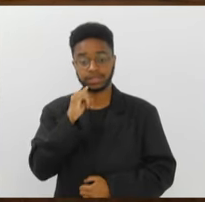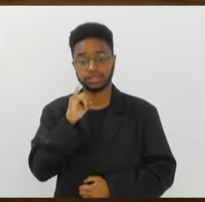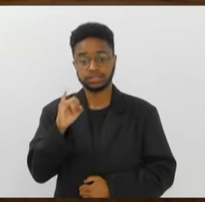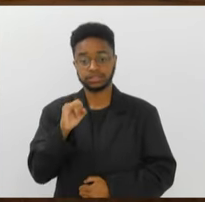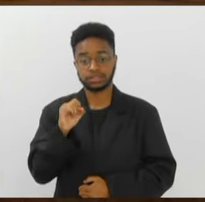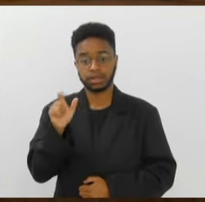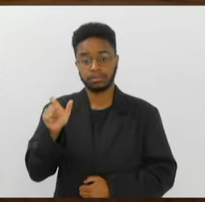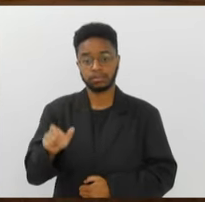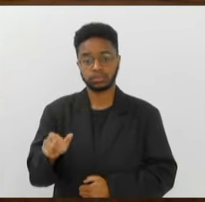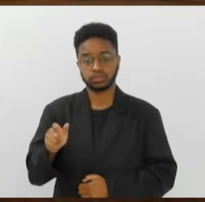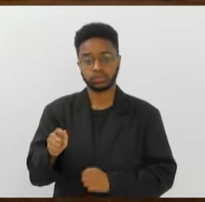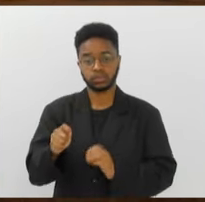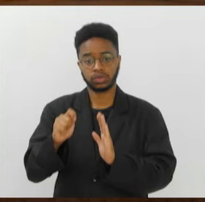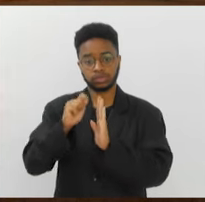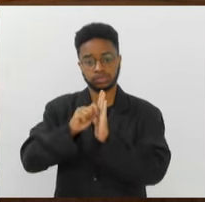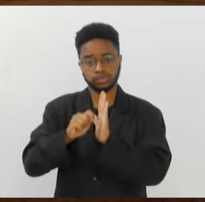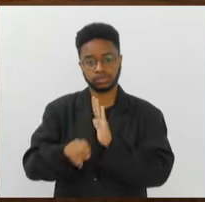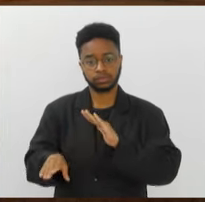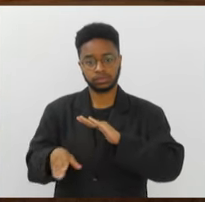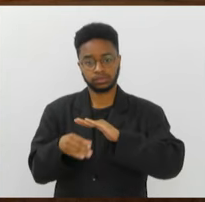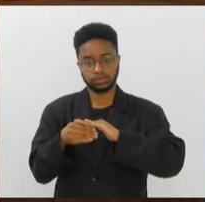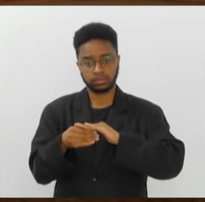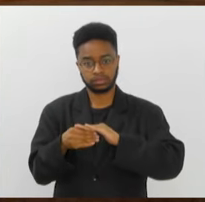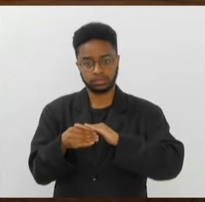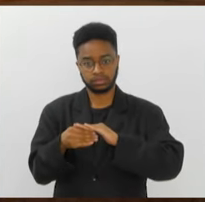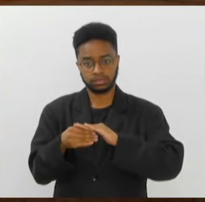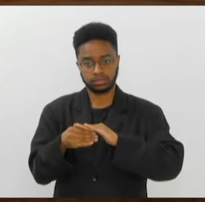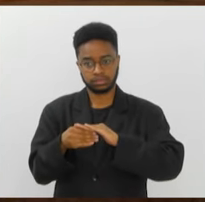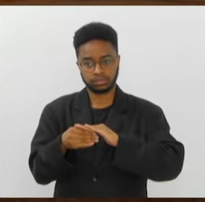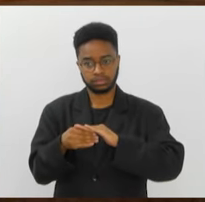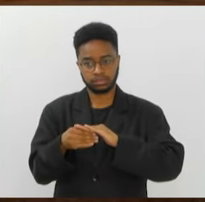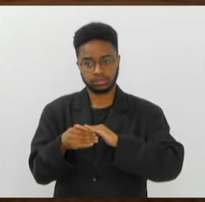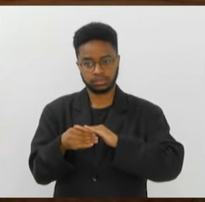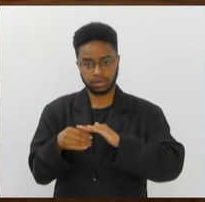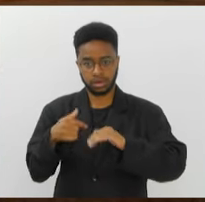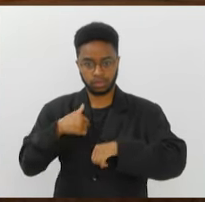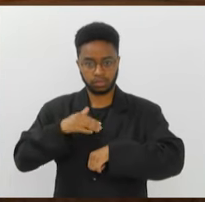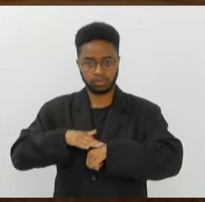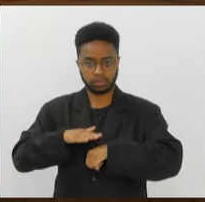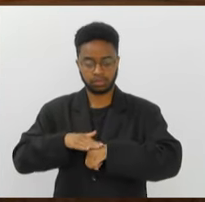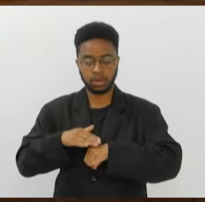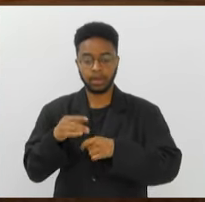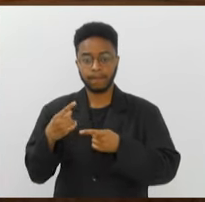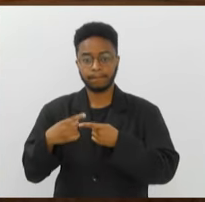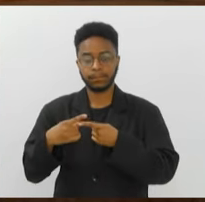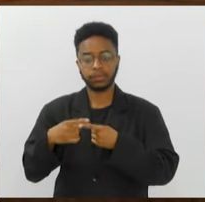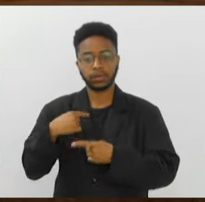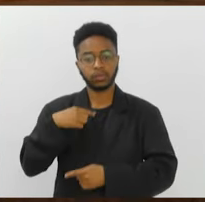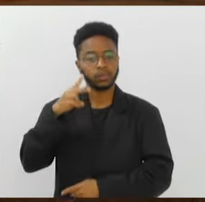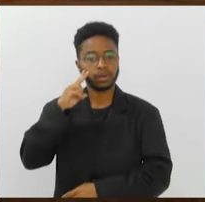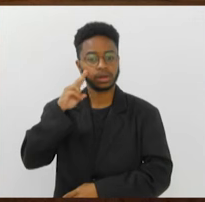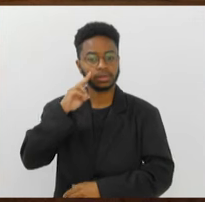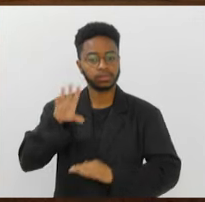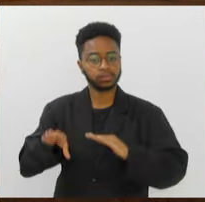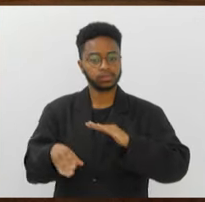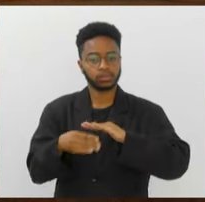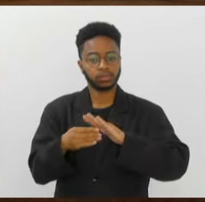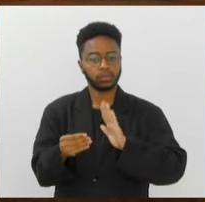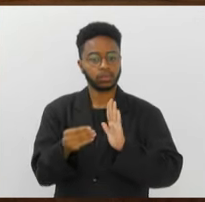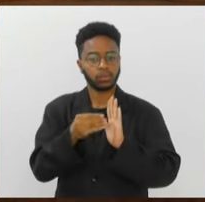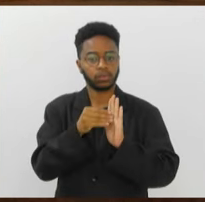das emendas é esse que vos fala. Porque eu me lembro de ter emendado esse